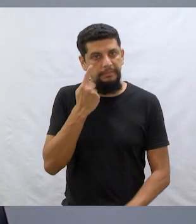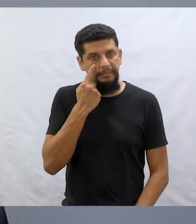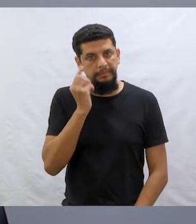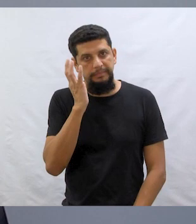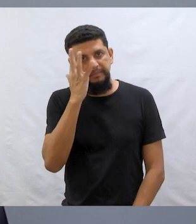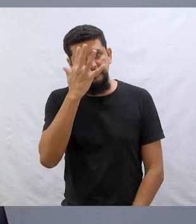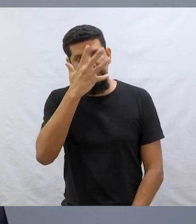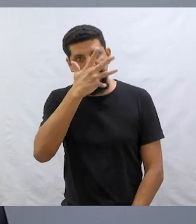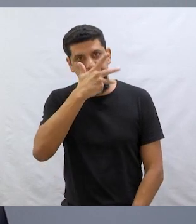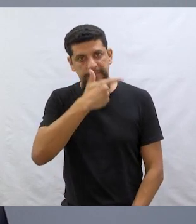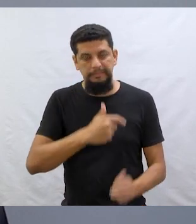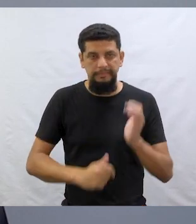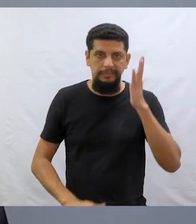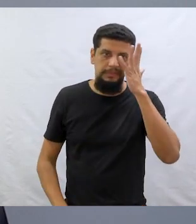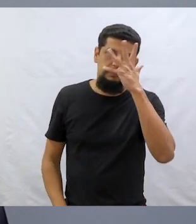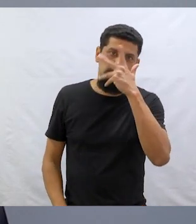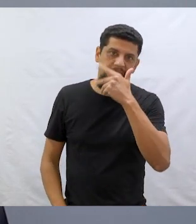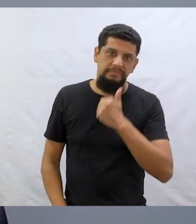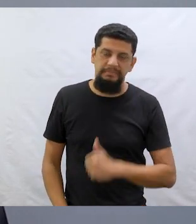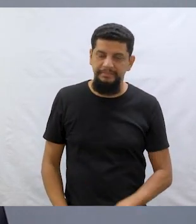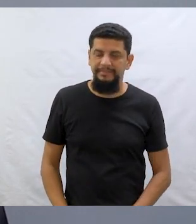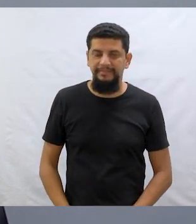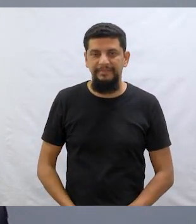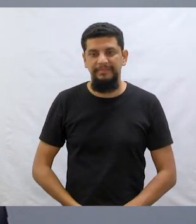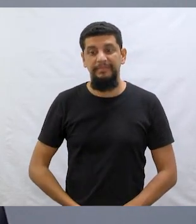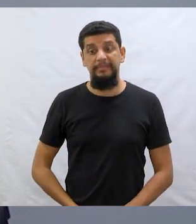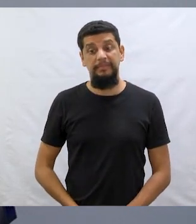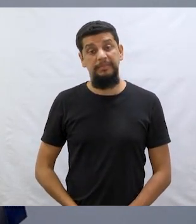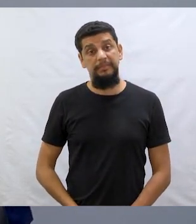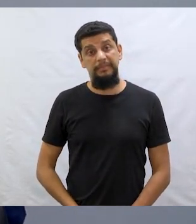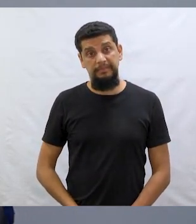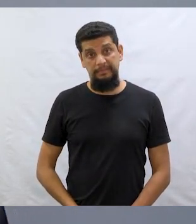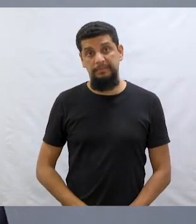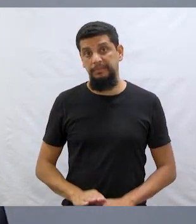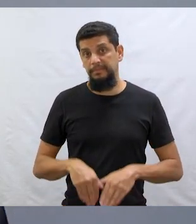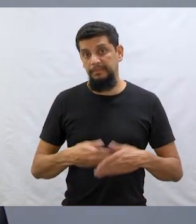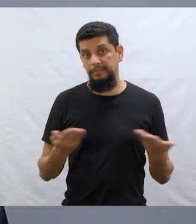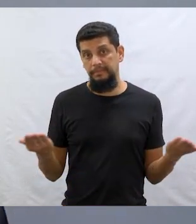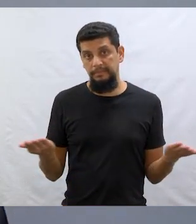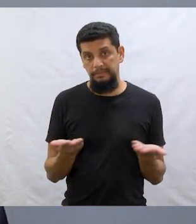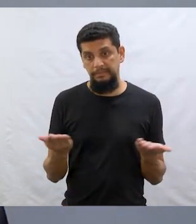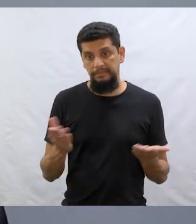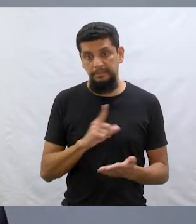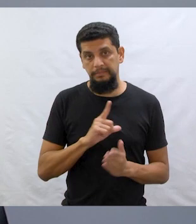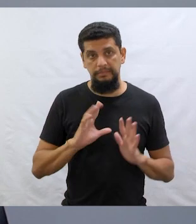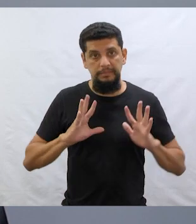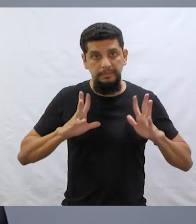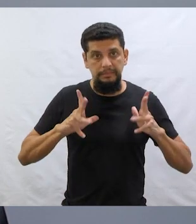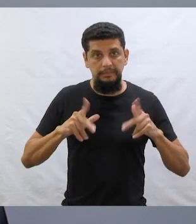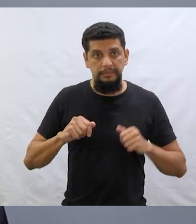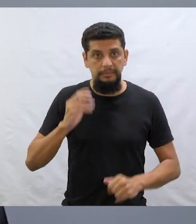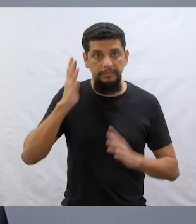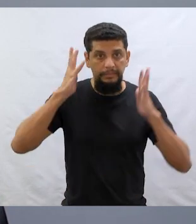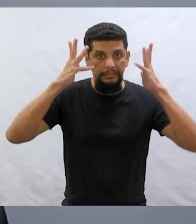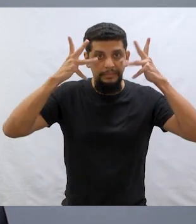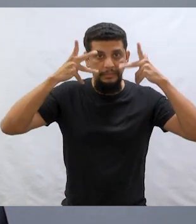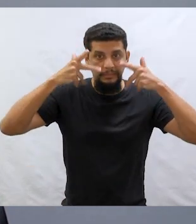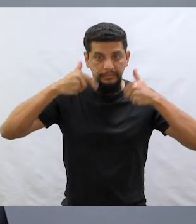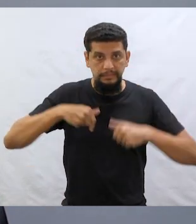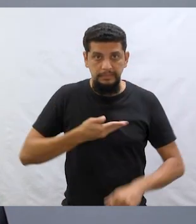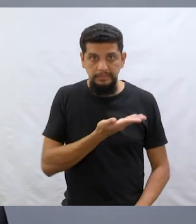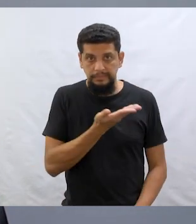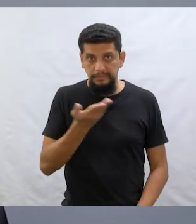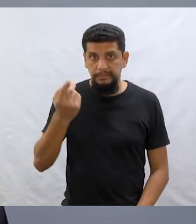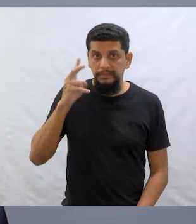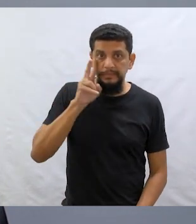que bonitinho. Pezinho. Muito bem. Olha, então nós trouxemos todos esses animais aqui